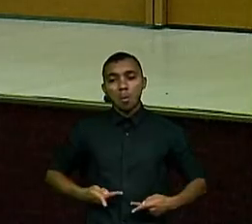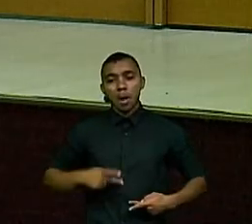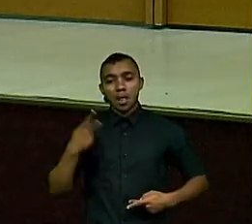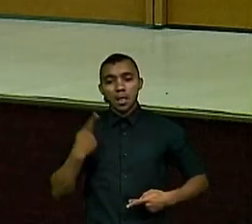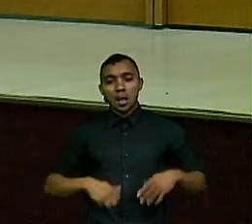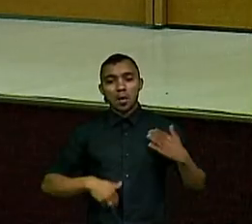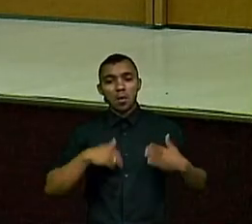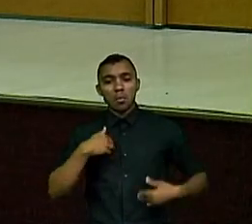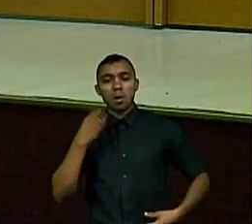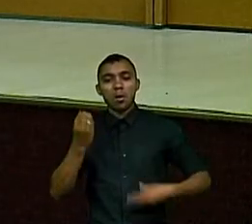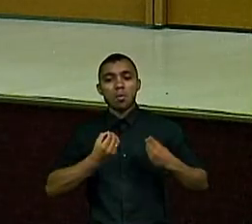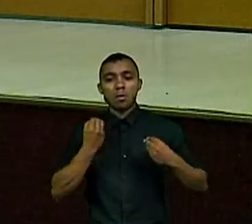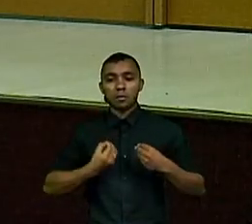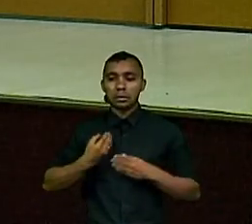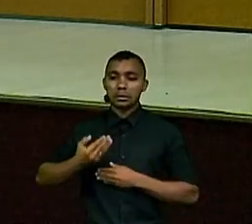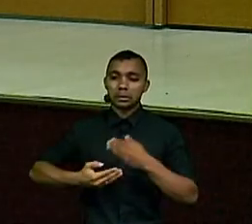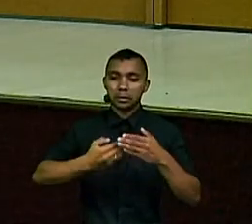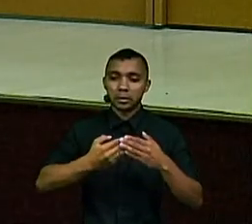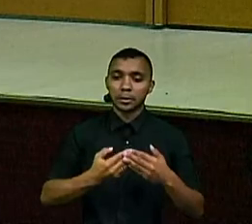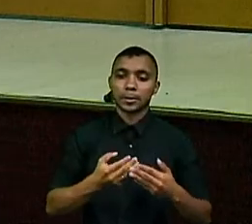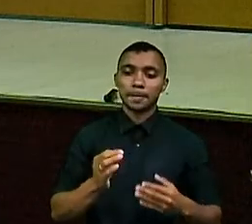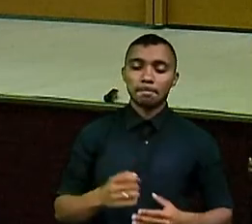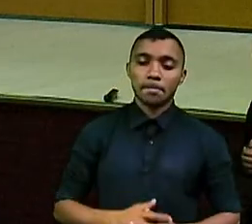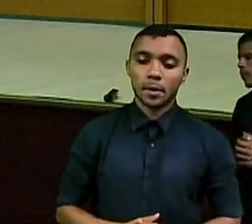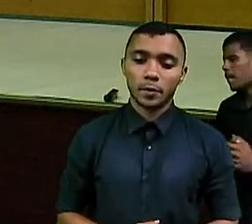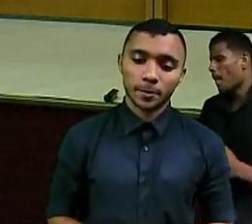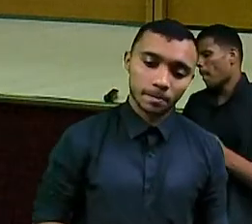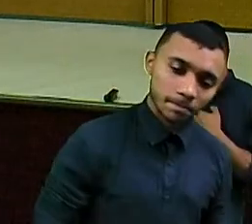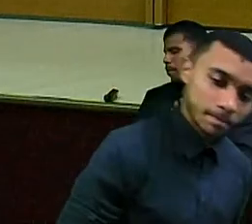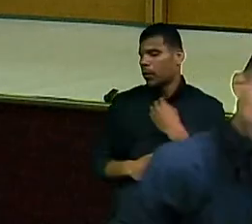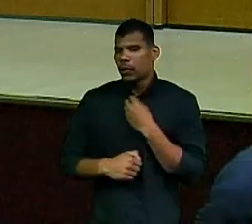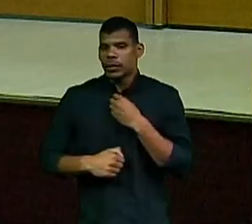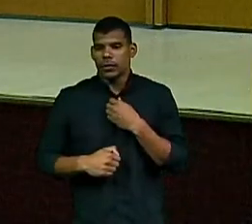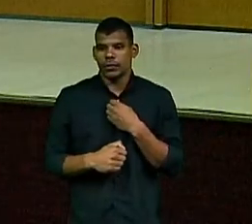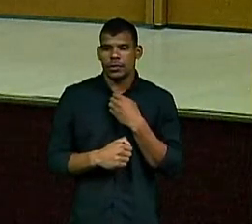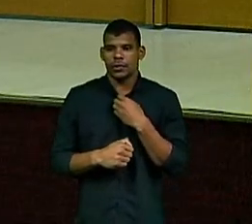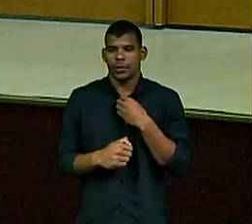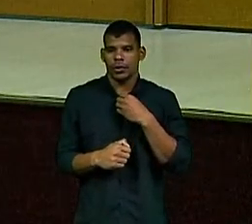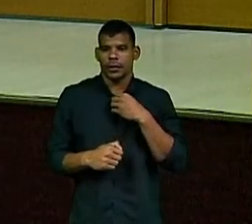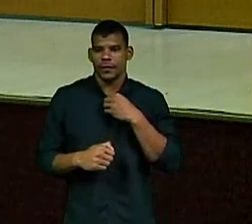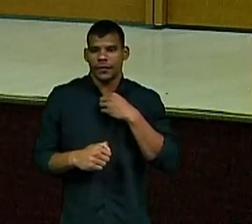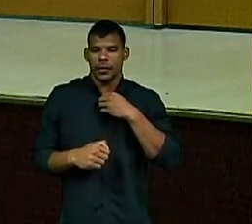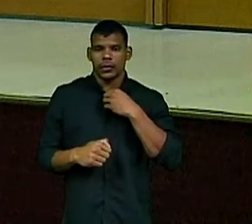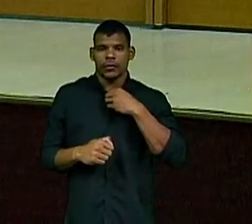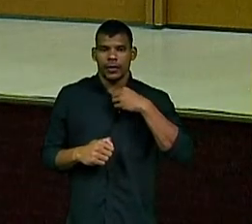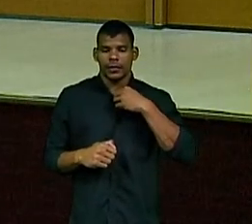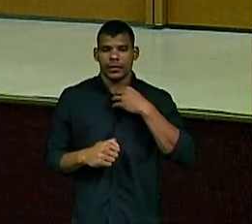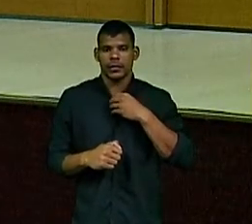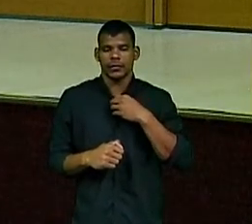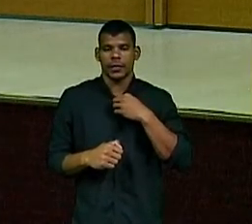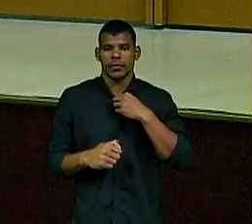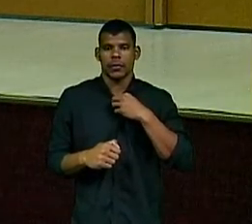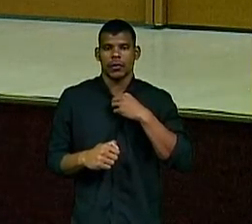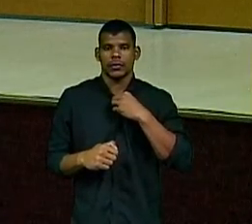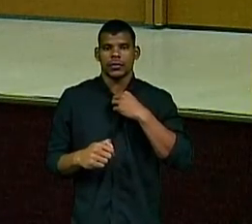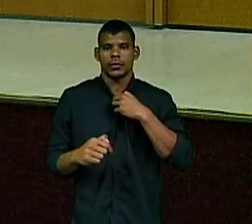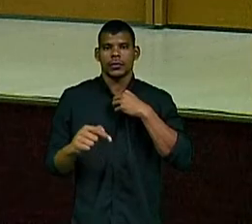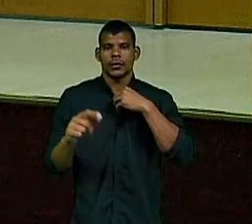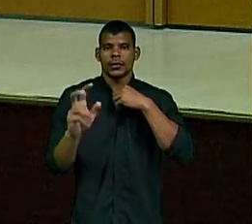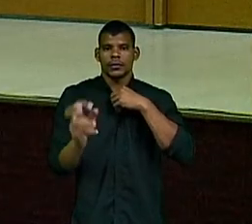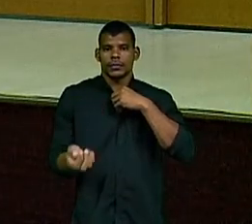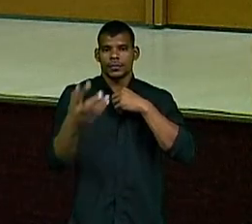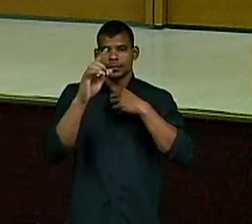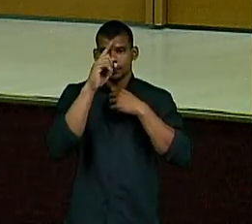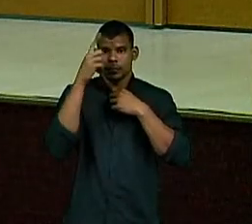ele vive como ele produz como ele se alimenta como ele se governa tá possibilitando o surgimento de novas